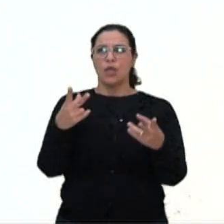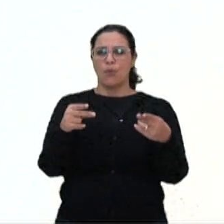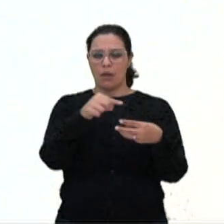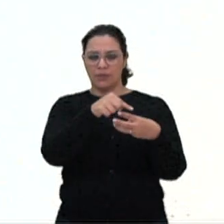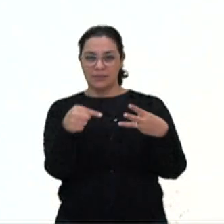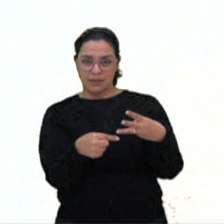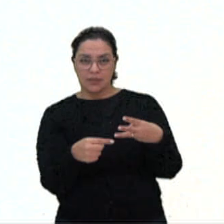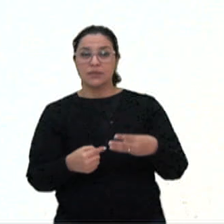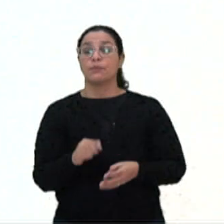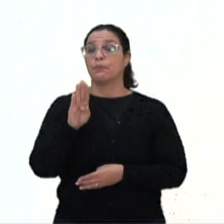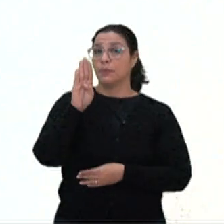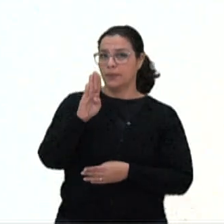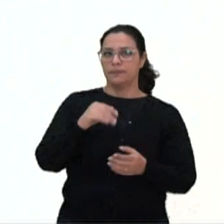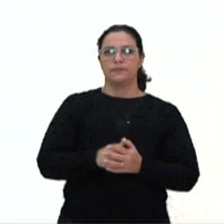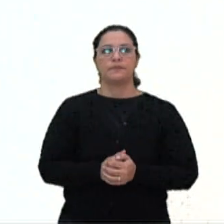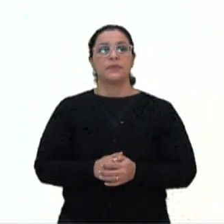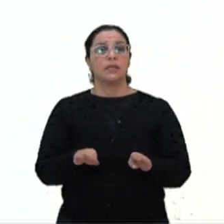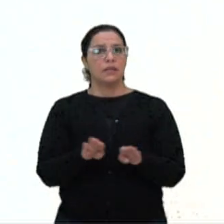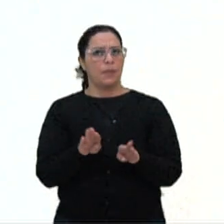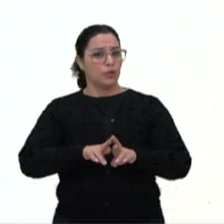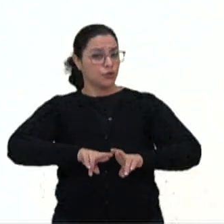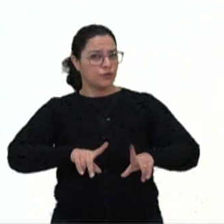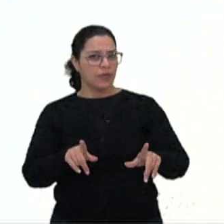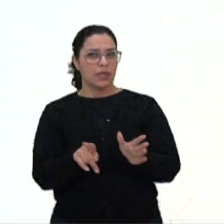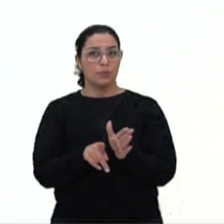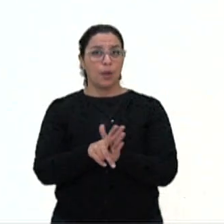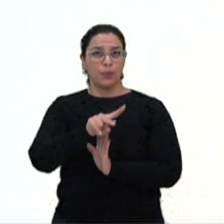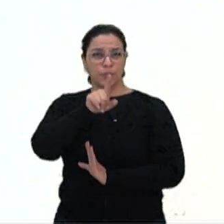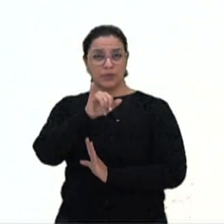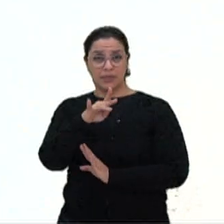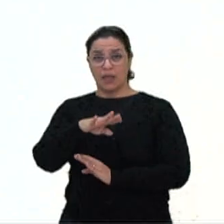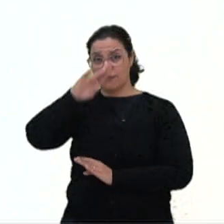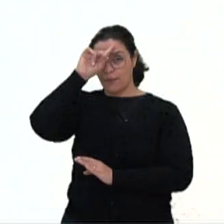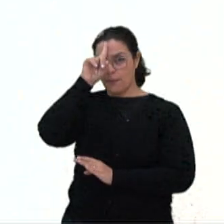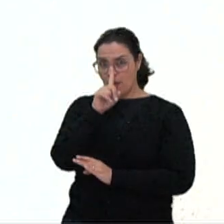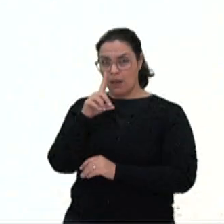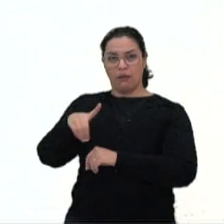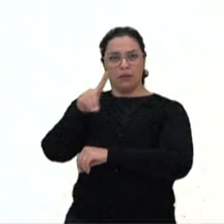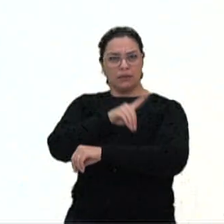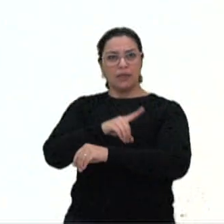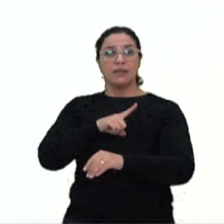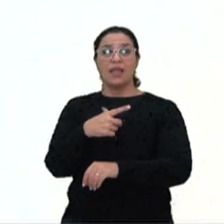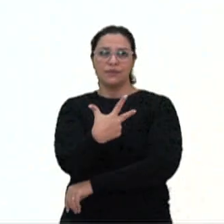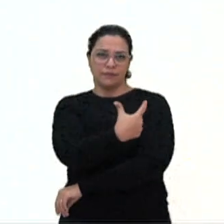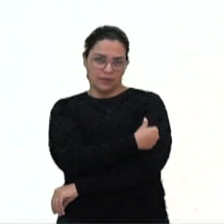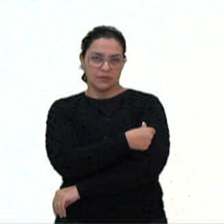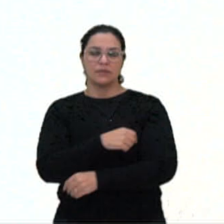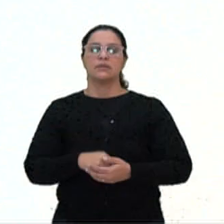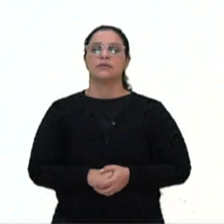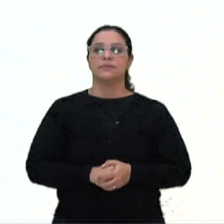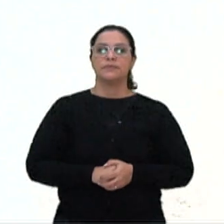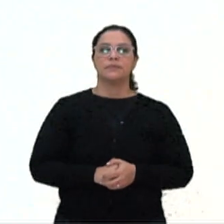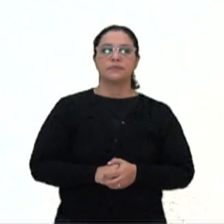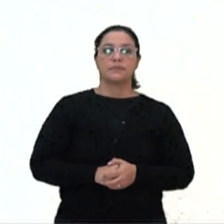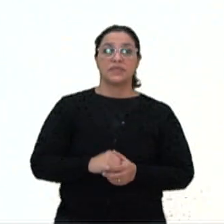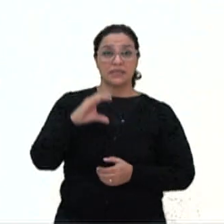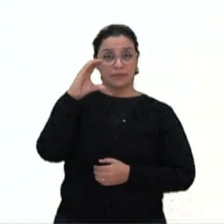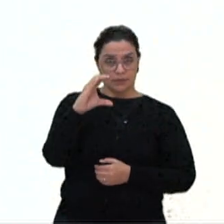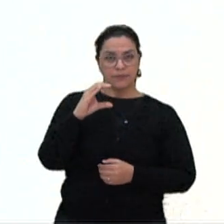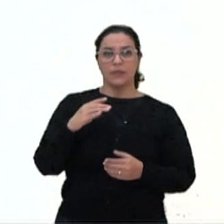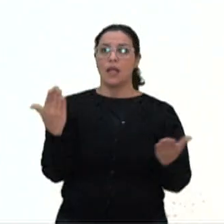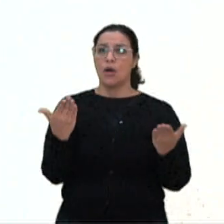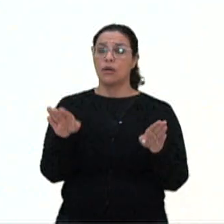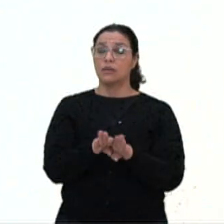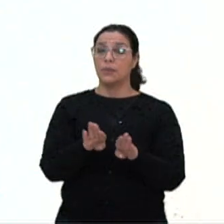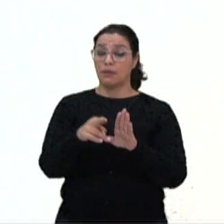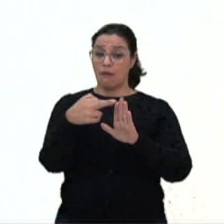vírus. B, diferentemente do zika vírus, febre amarela e dengue possuem vacina. C,